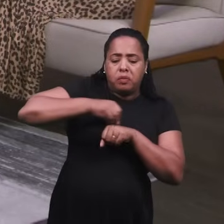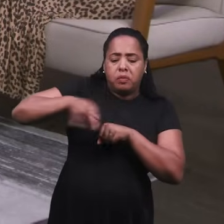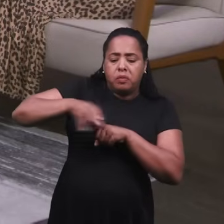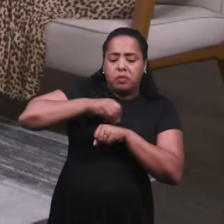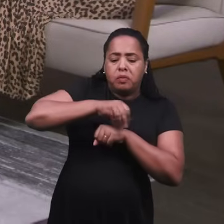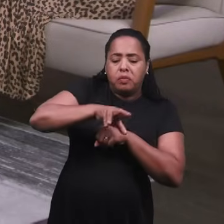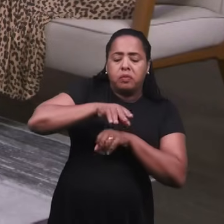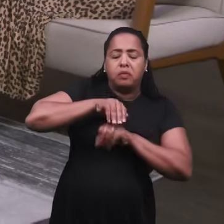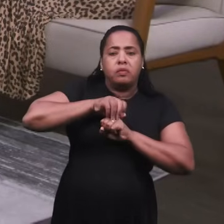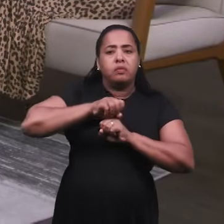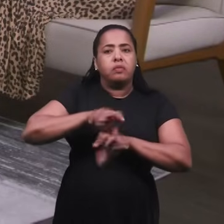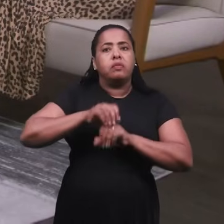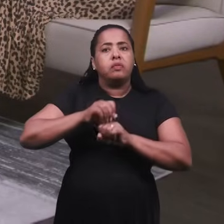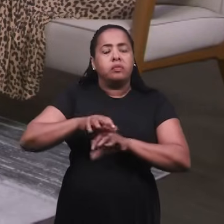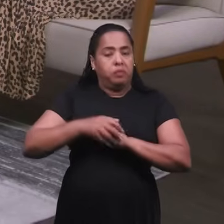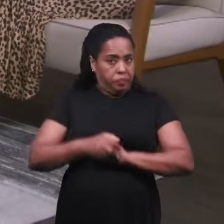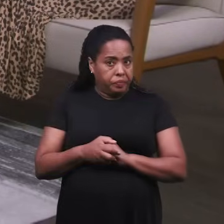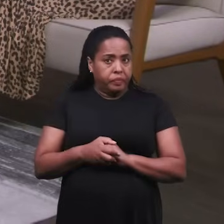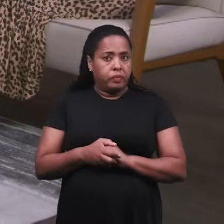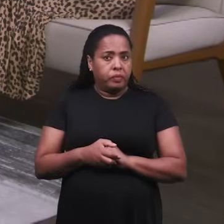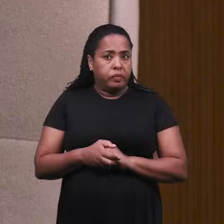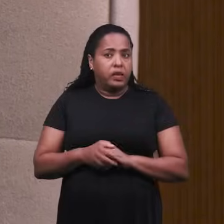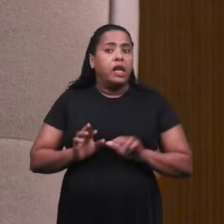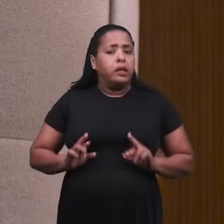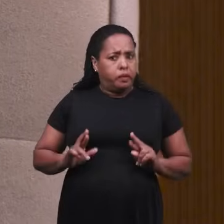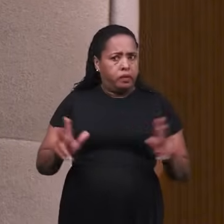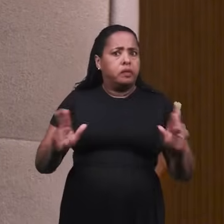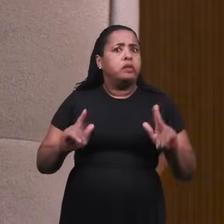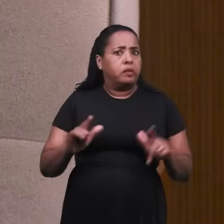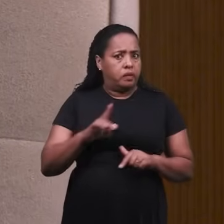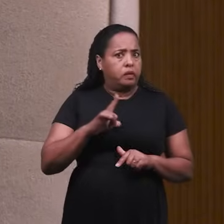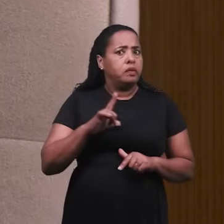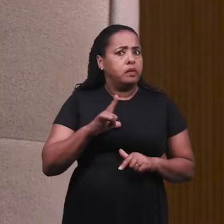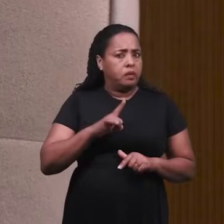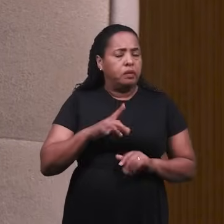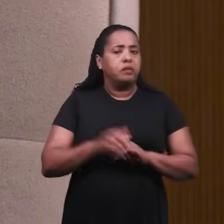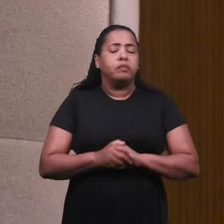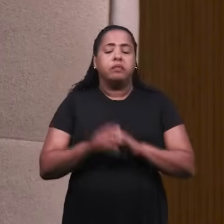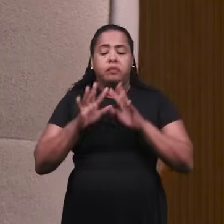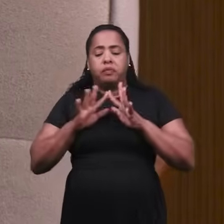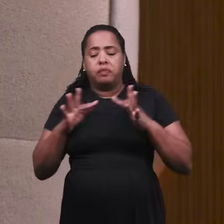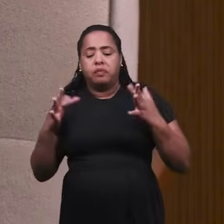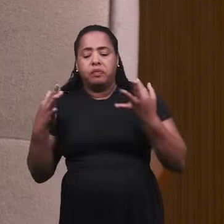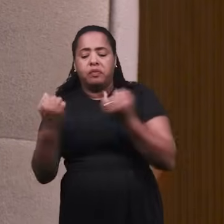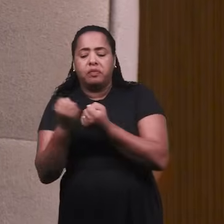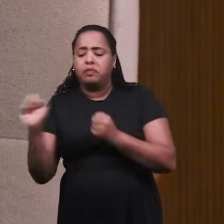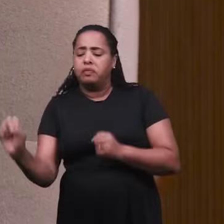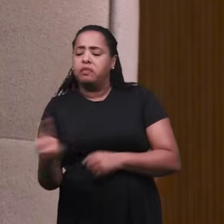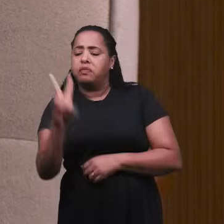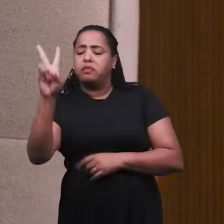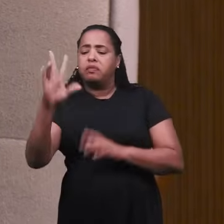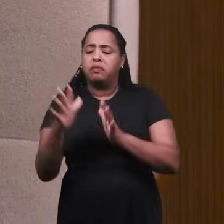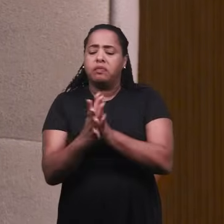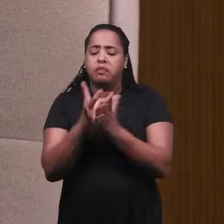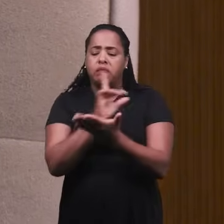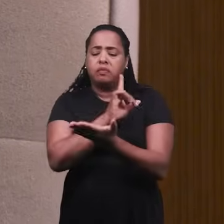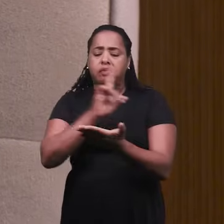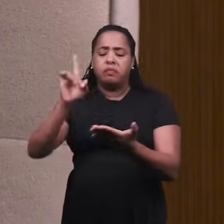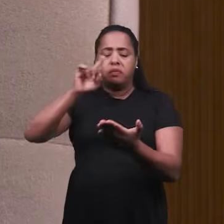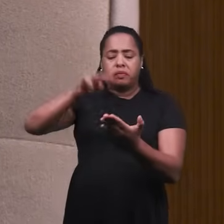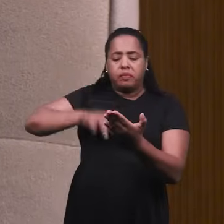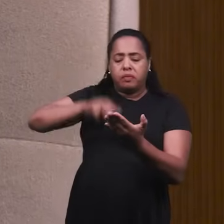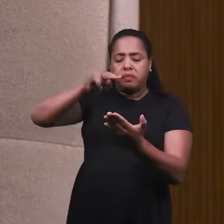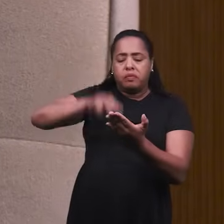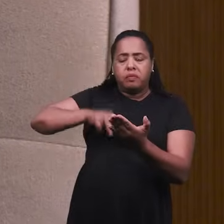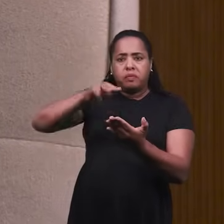esse ensino e faz toda a diferença. Uma família que valoriza a leitura, a palavra